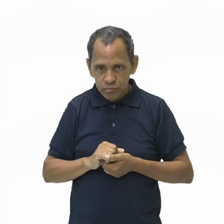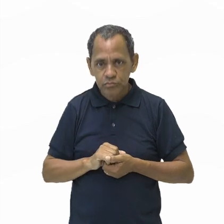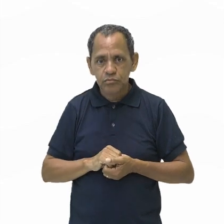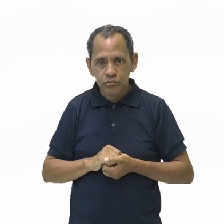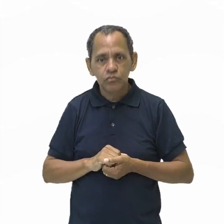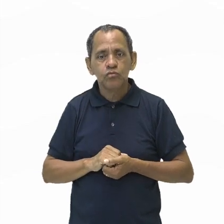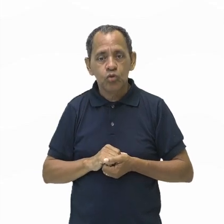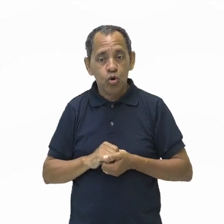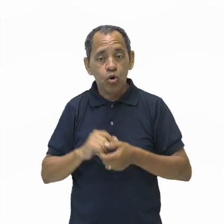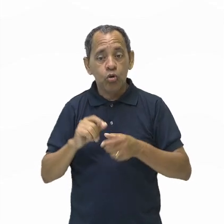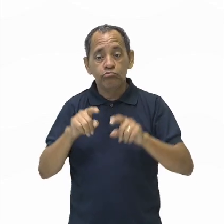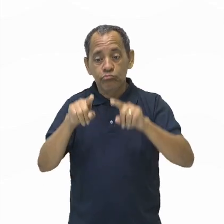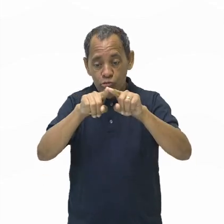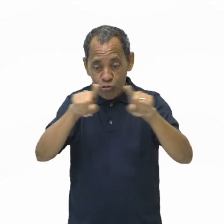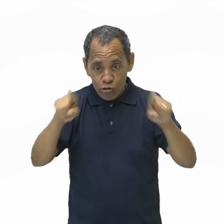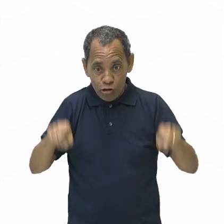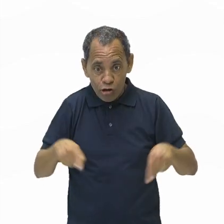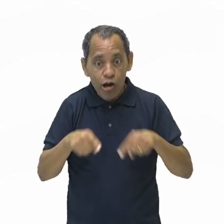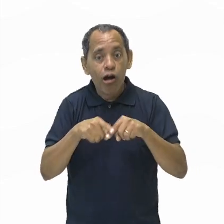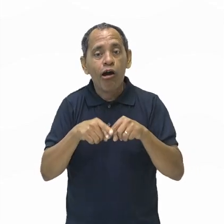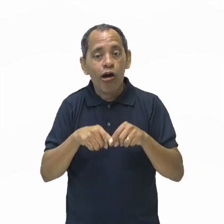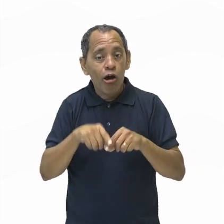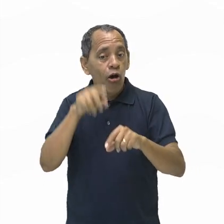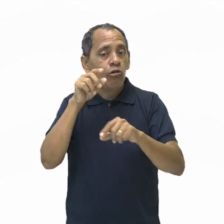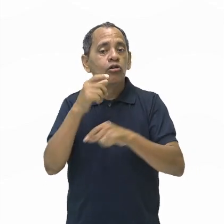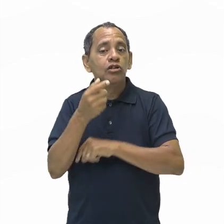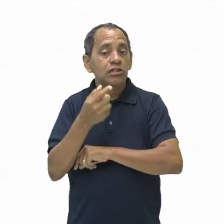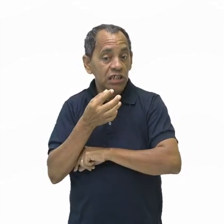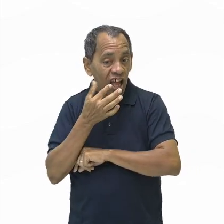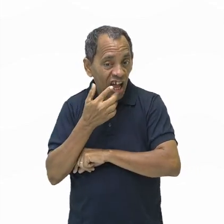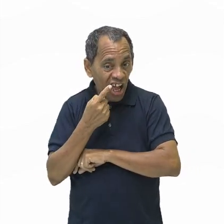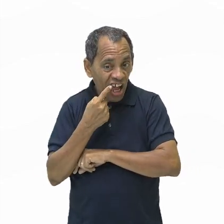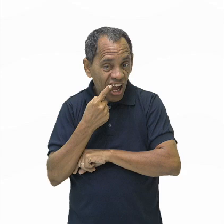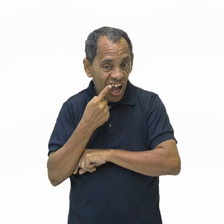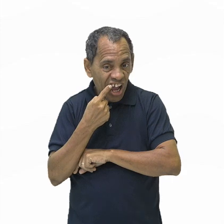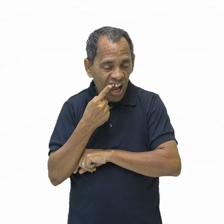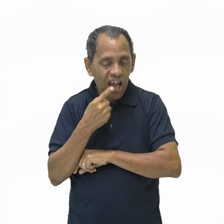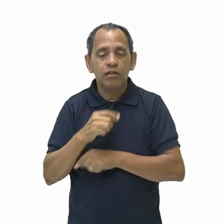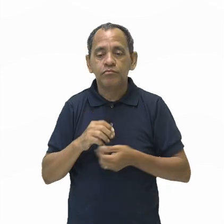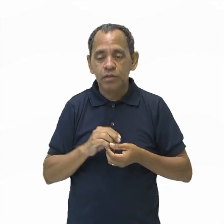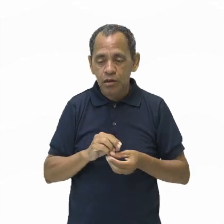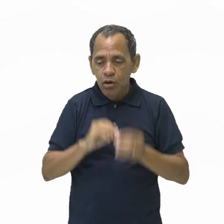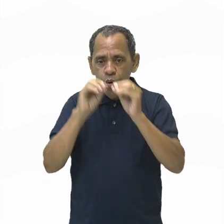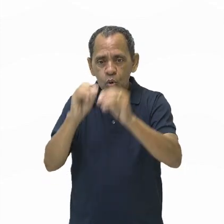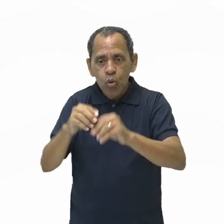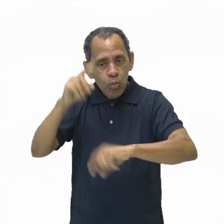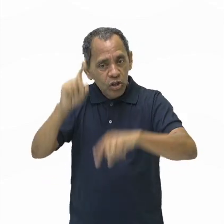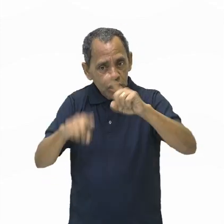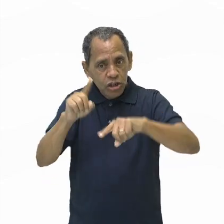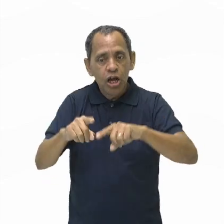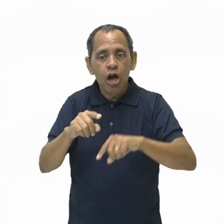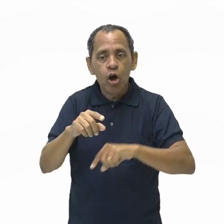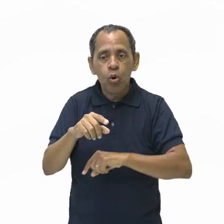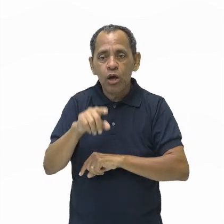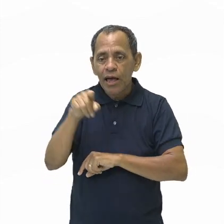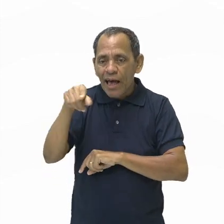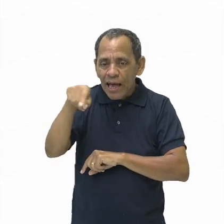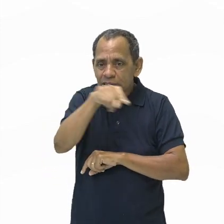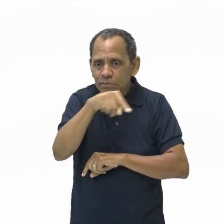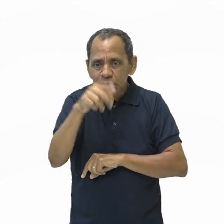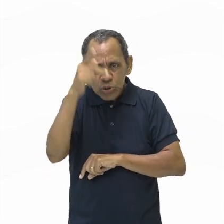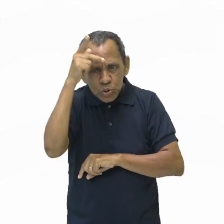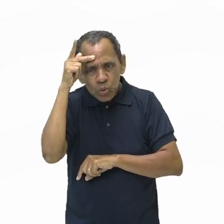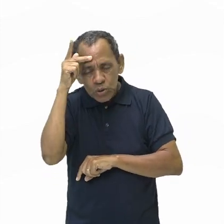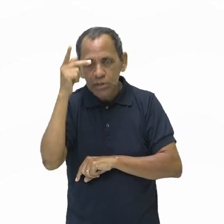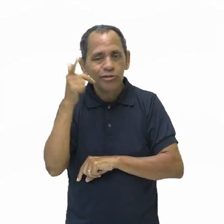consultório odontológico que deixaram ali fechado e todo o equipamento lá dentro. E as pessoas não sabiam que lá tinha o